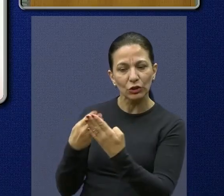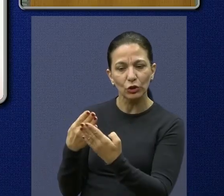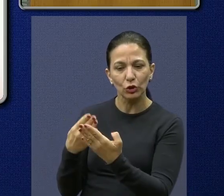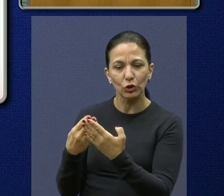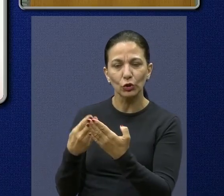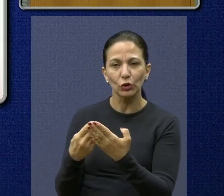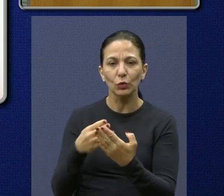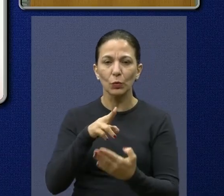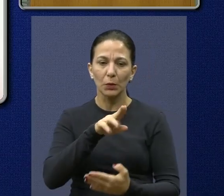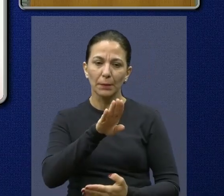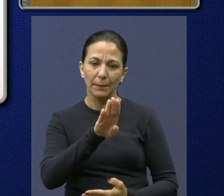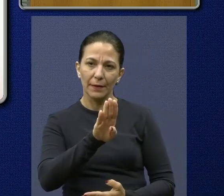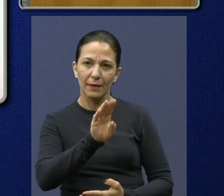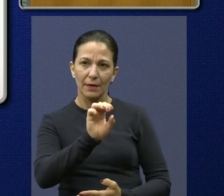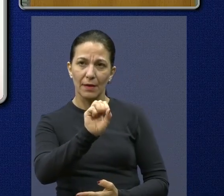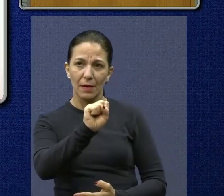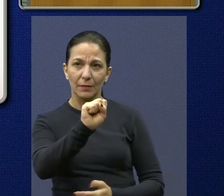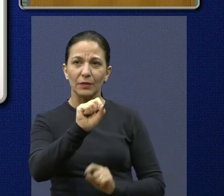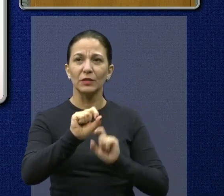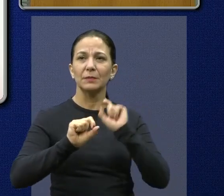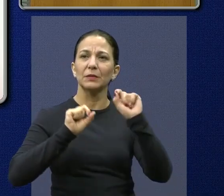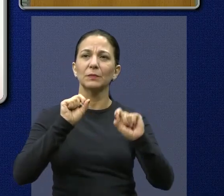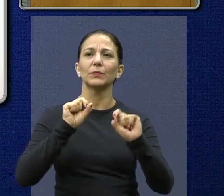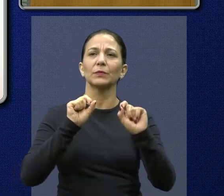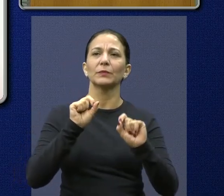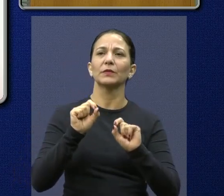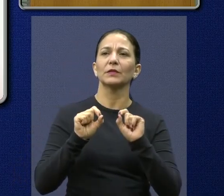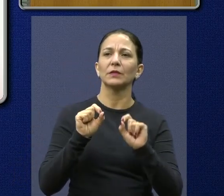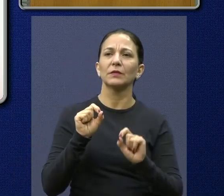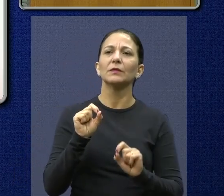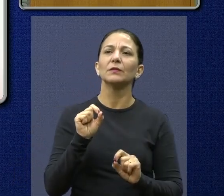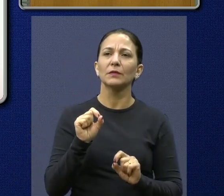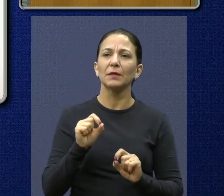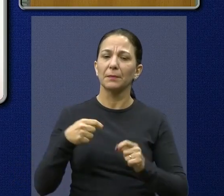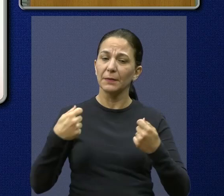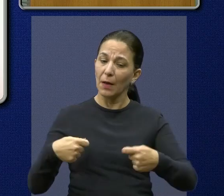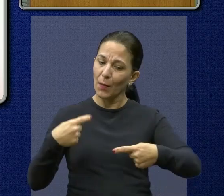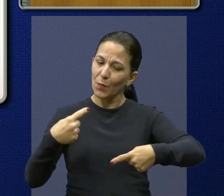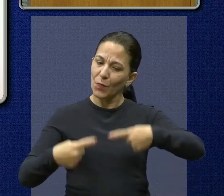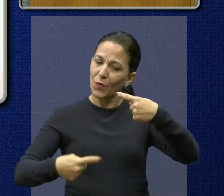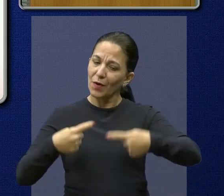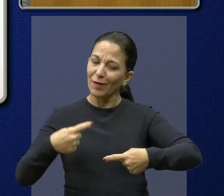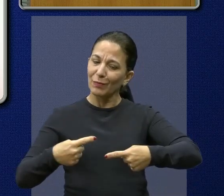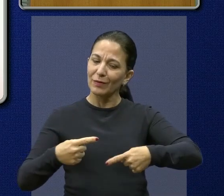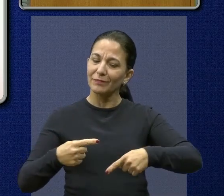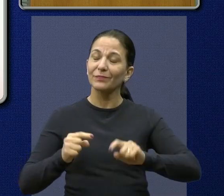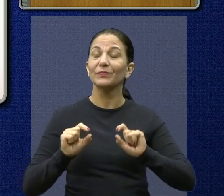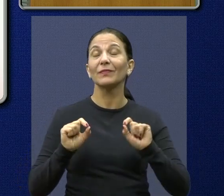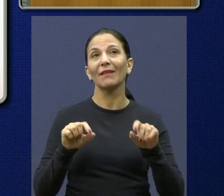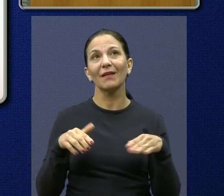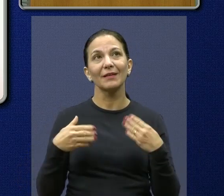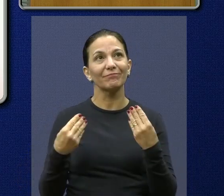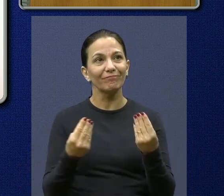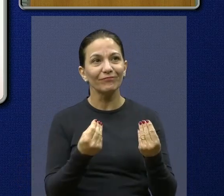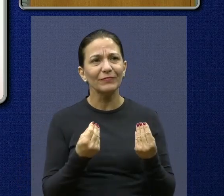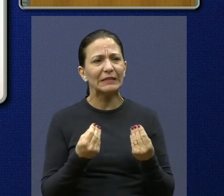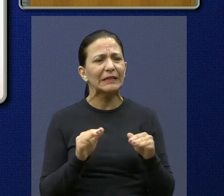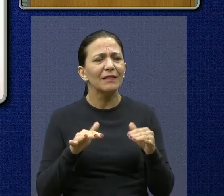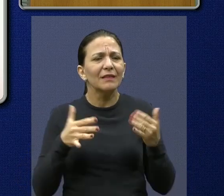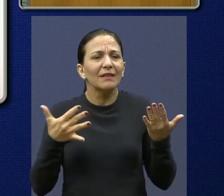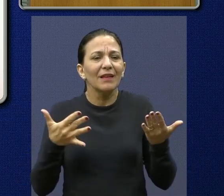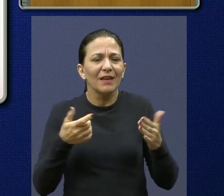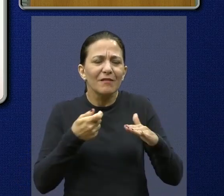em UBSs, né? Tem que ter política pública. Né? E cadê? Né? Cadê